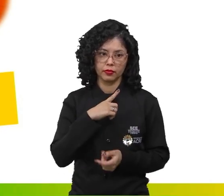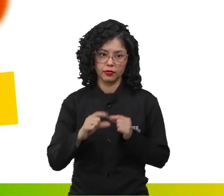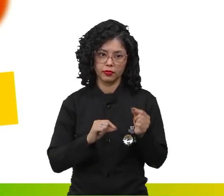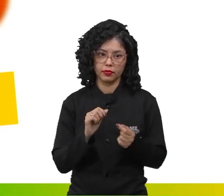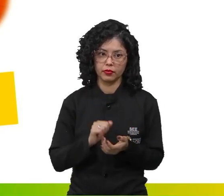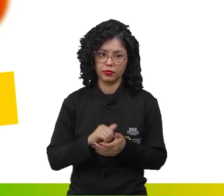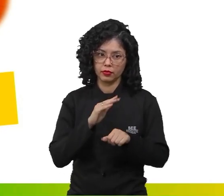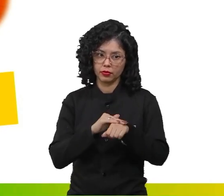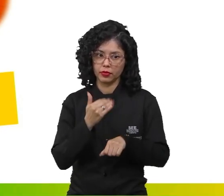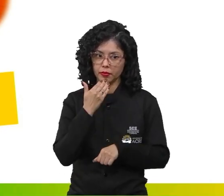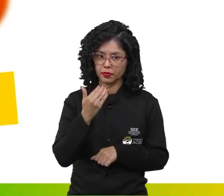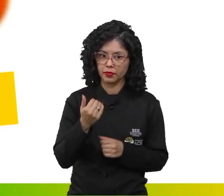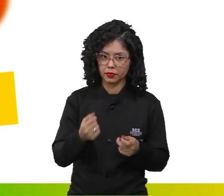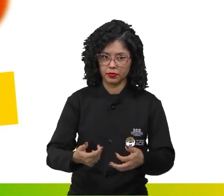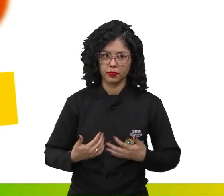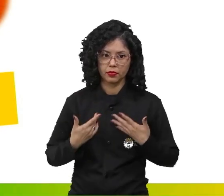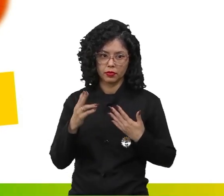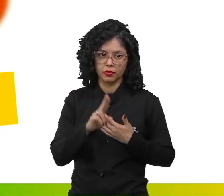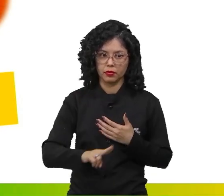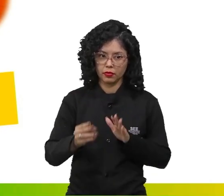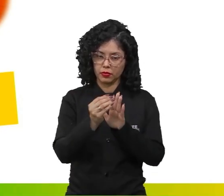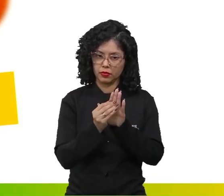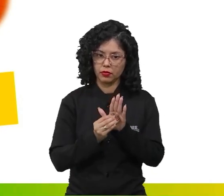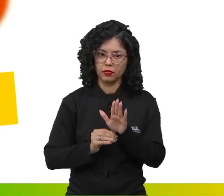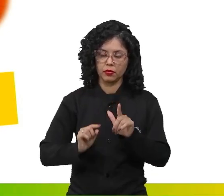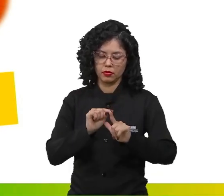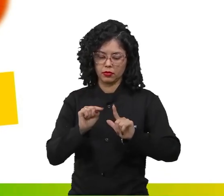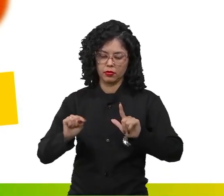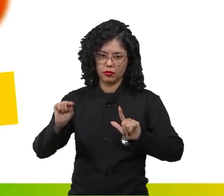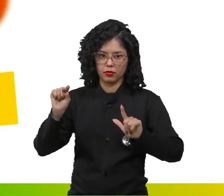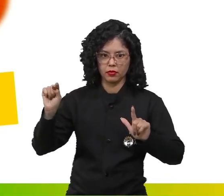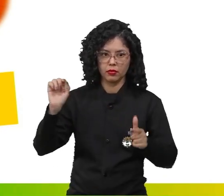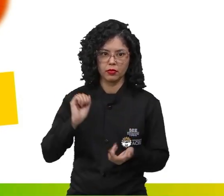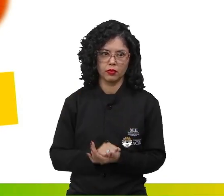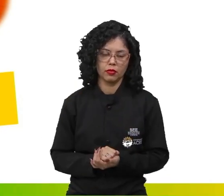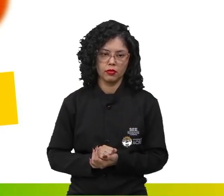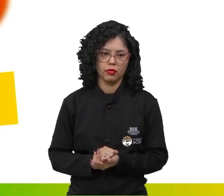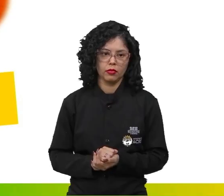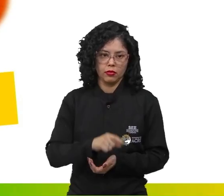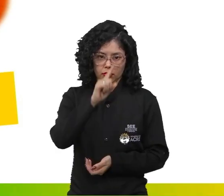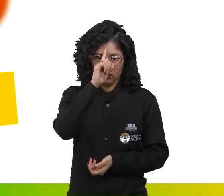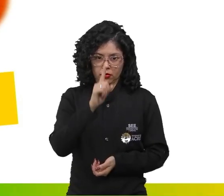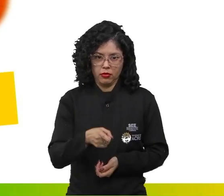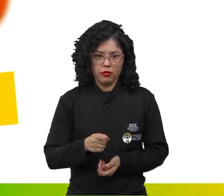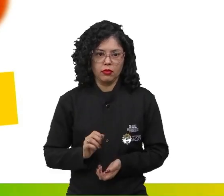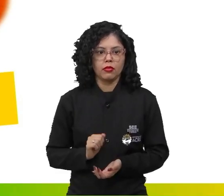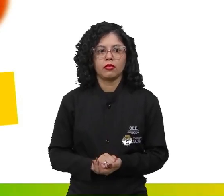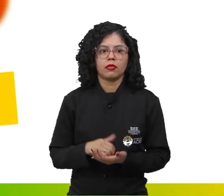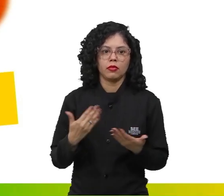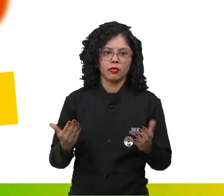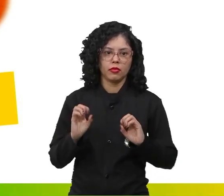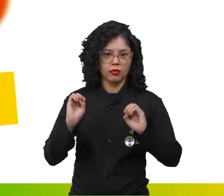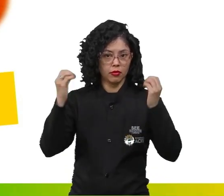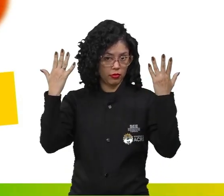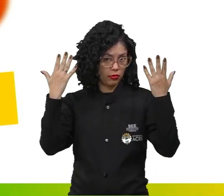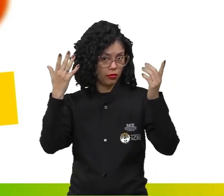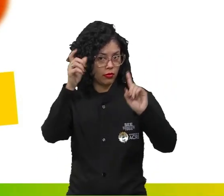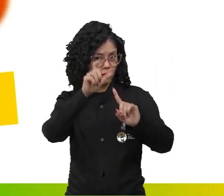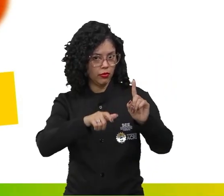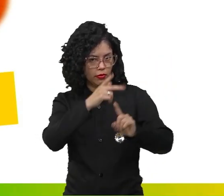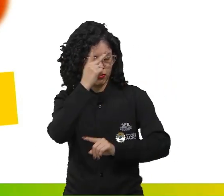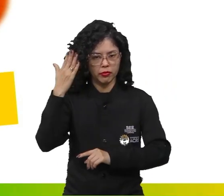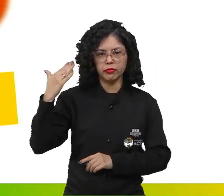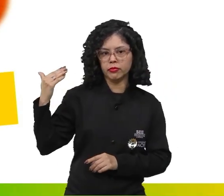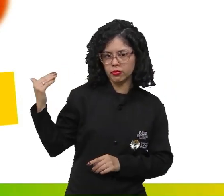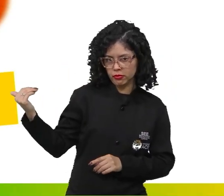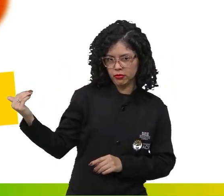apelo emocional, o uso de dados estatísticos, autoridade, normalmente vem mais celebridade aí. E